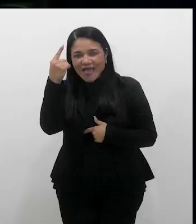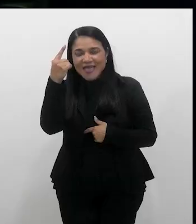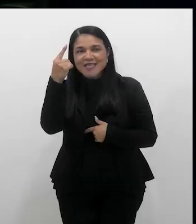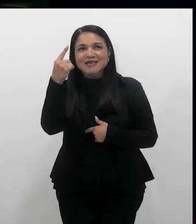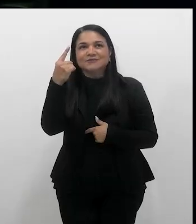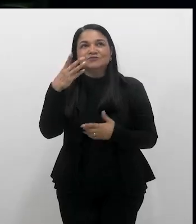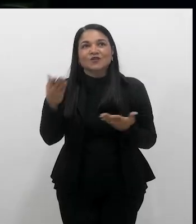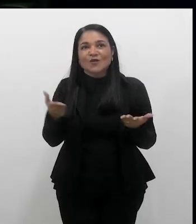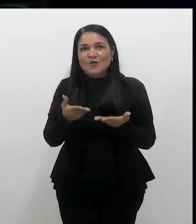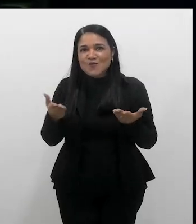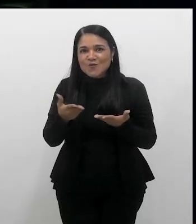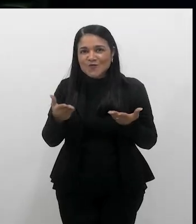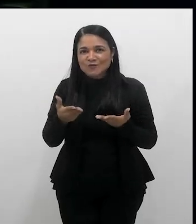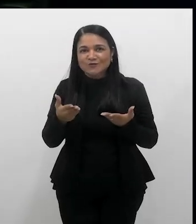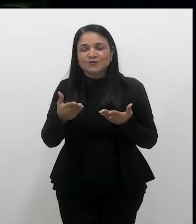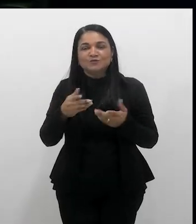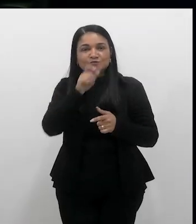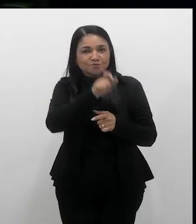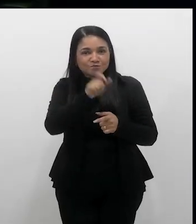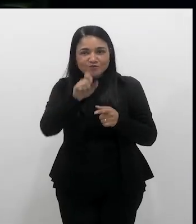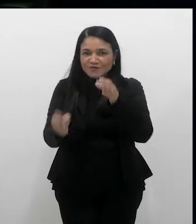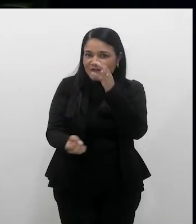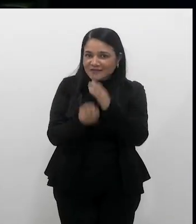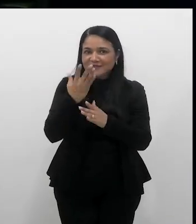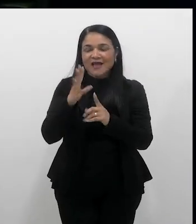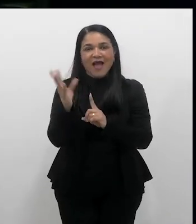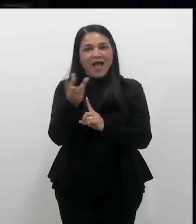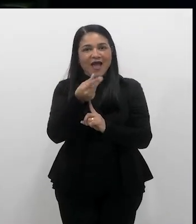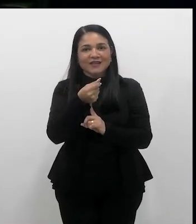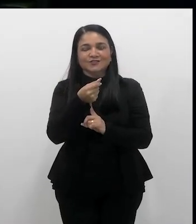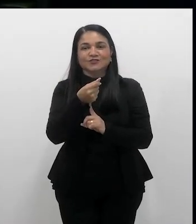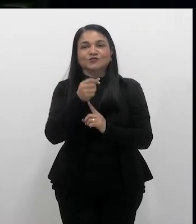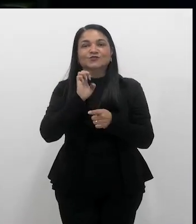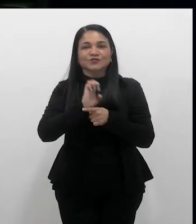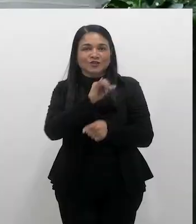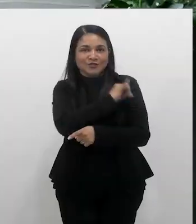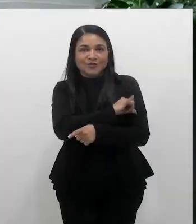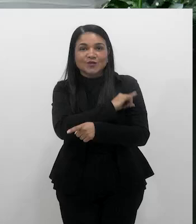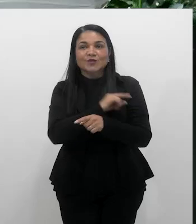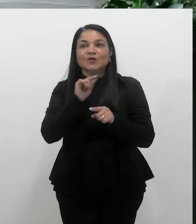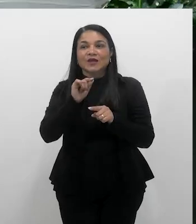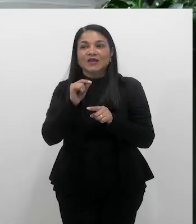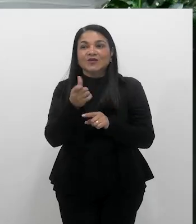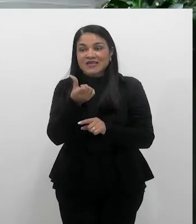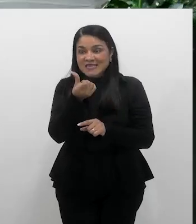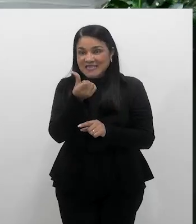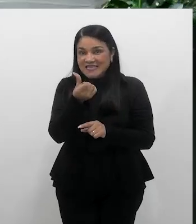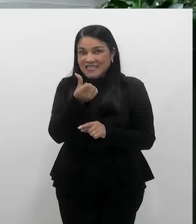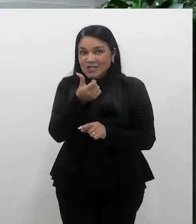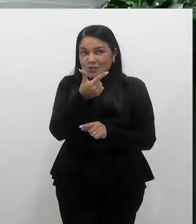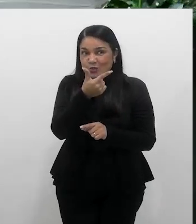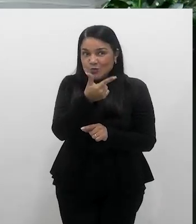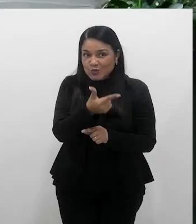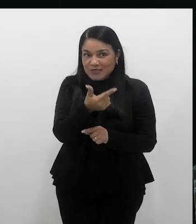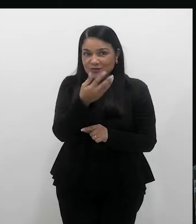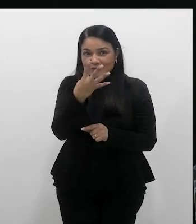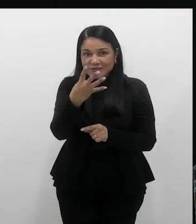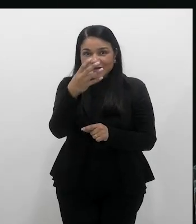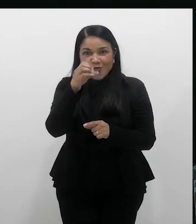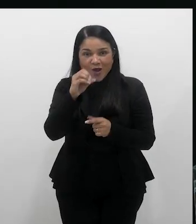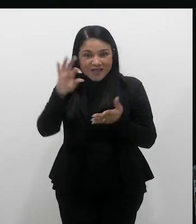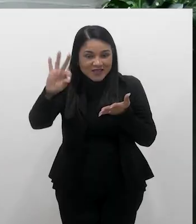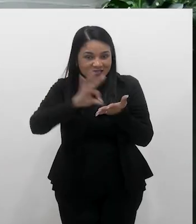da demanda que a gente tem atualmente, de como tem gente querendo produzir arte no nosso estado. E o que propõe? Eram 6 projetos, foram